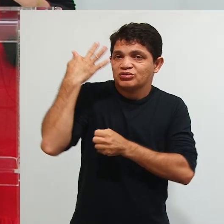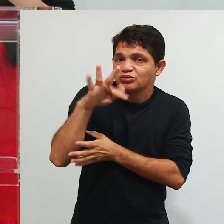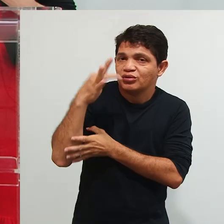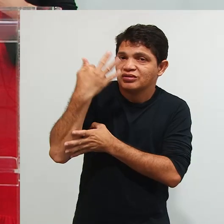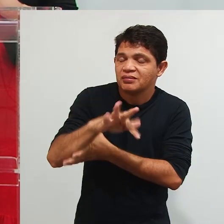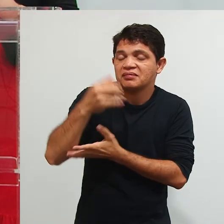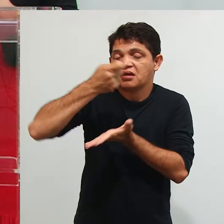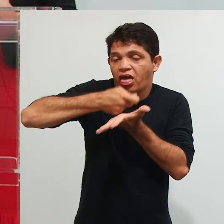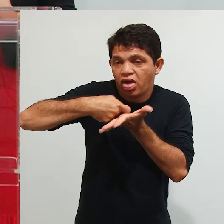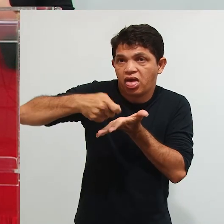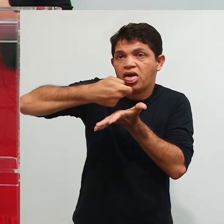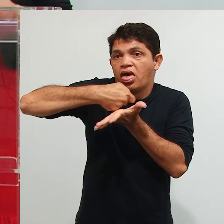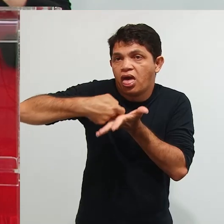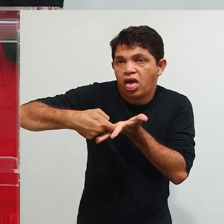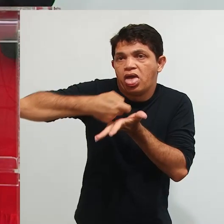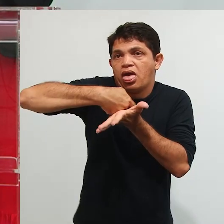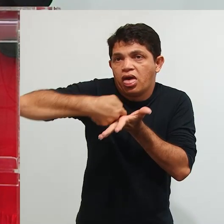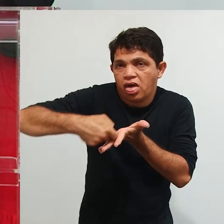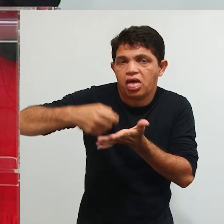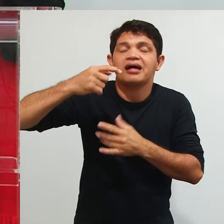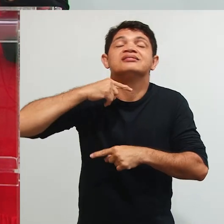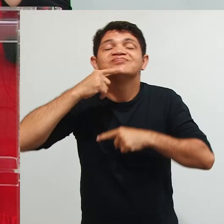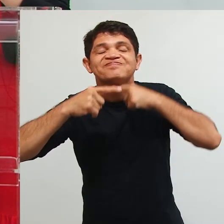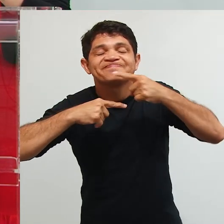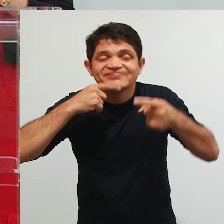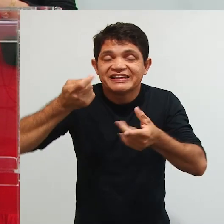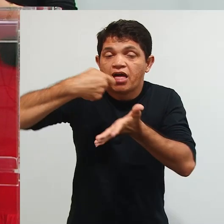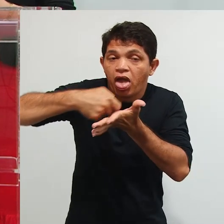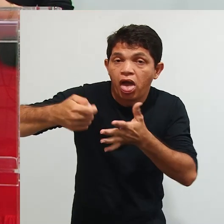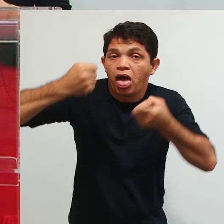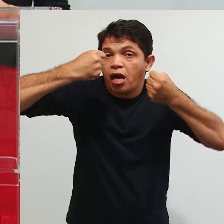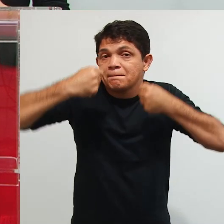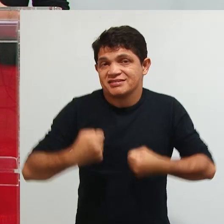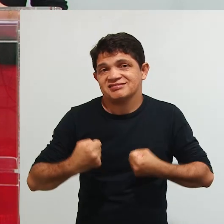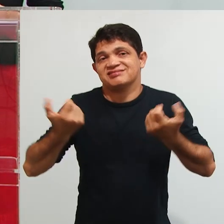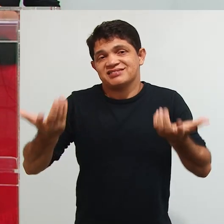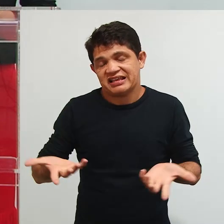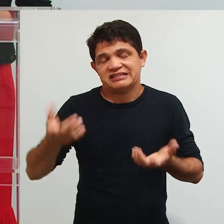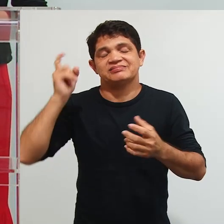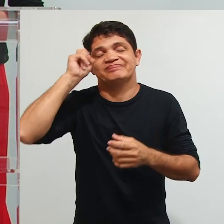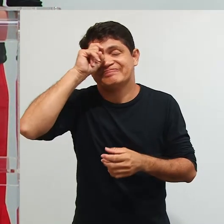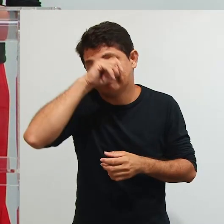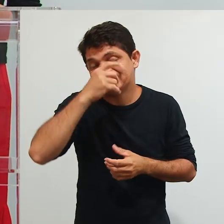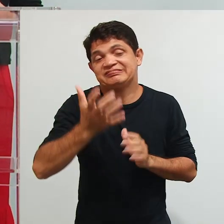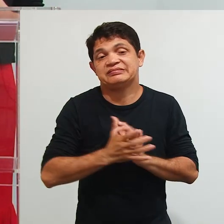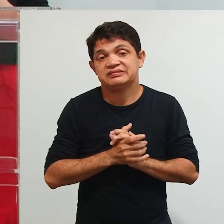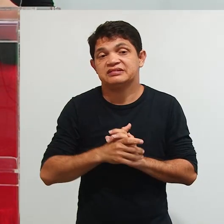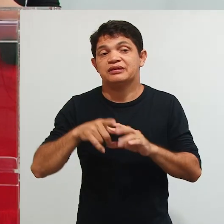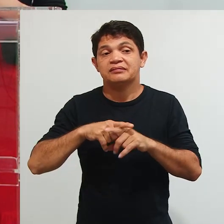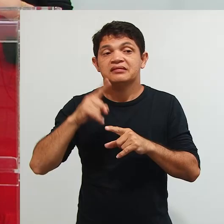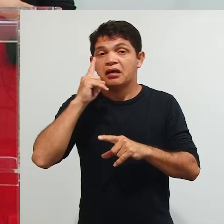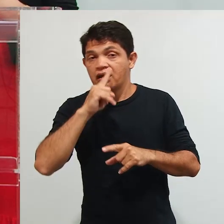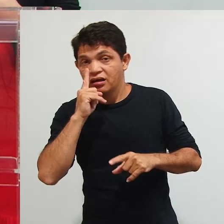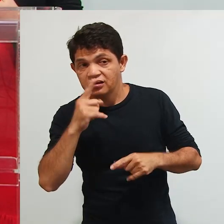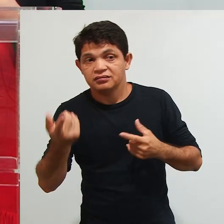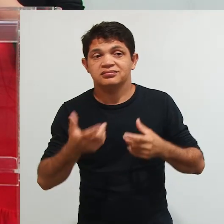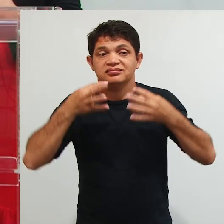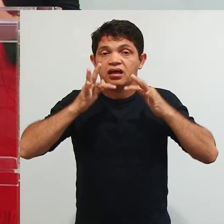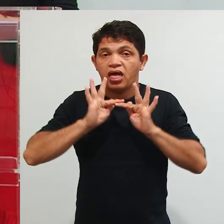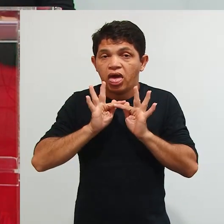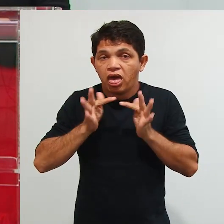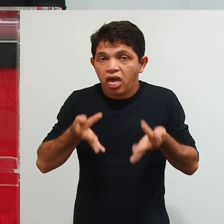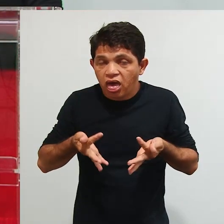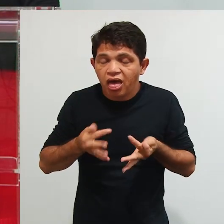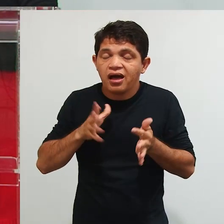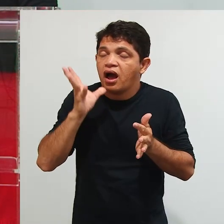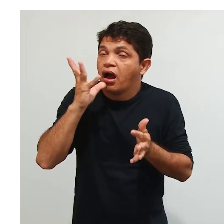de tanta força que ela coloca, ou às vezes ela não consegue ter a coordenação motora fina, adequada para